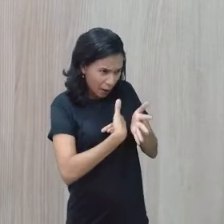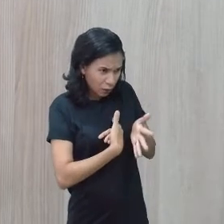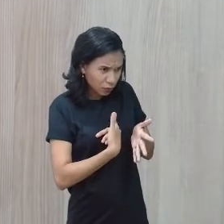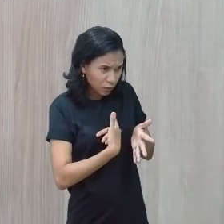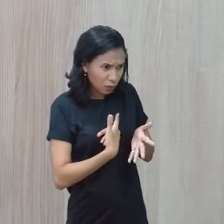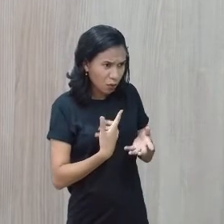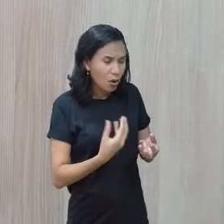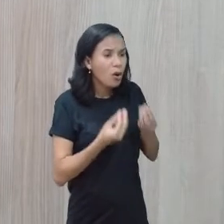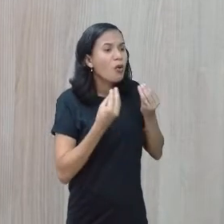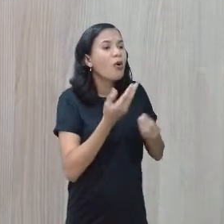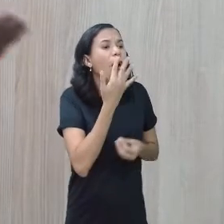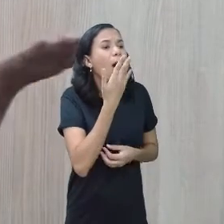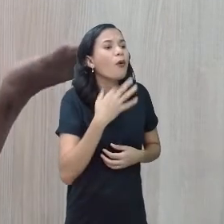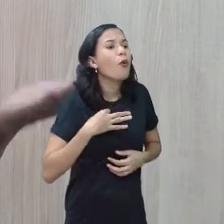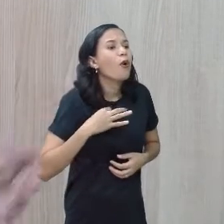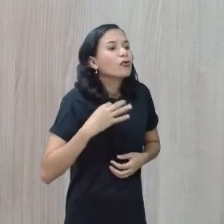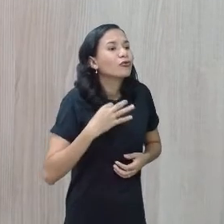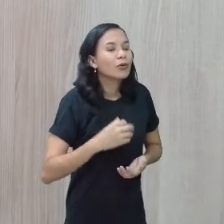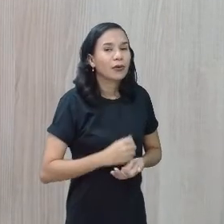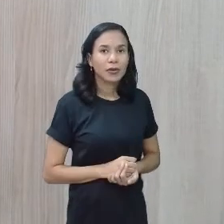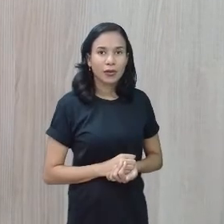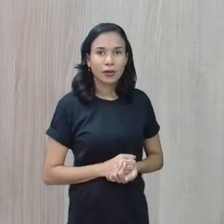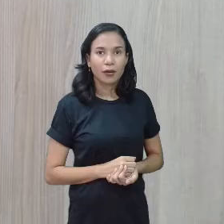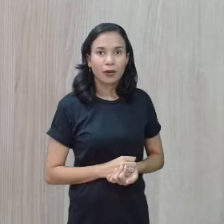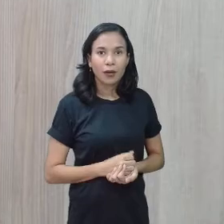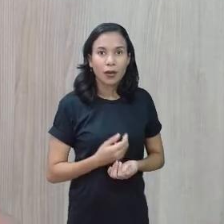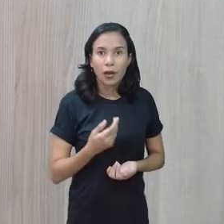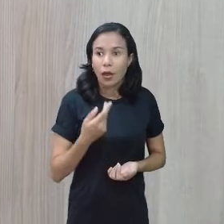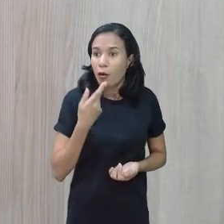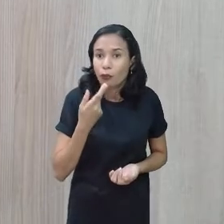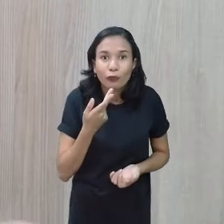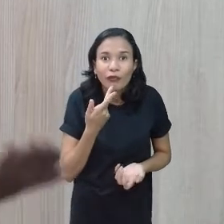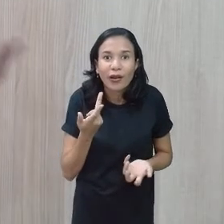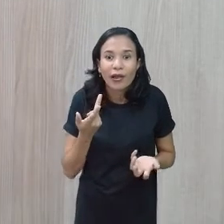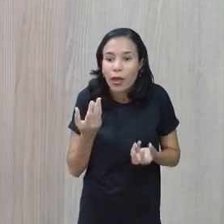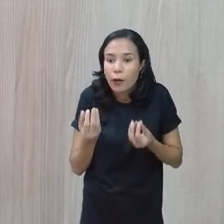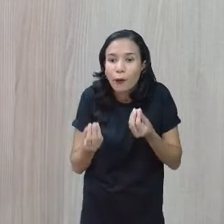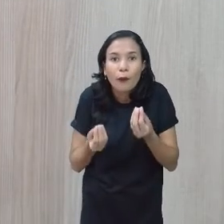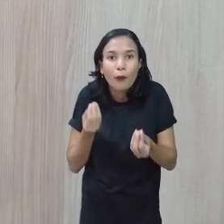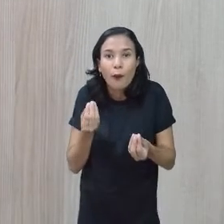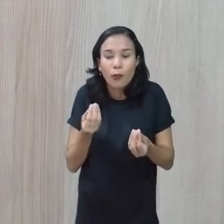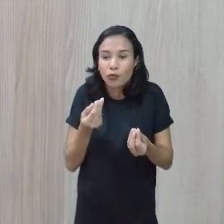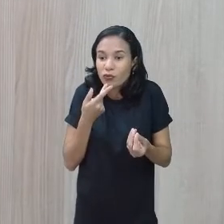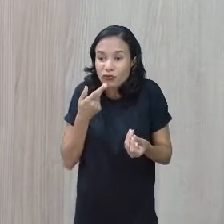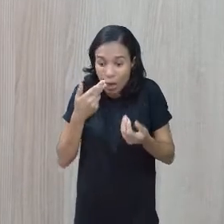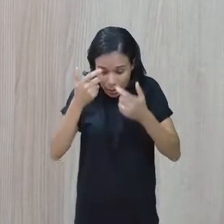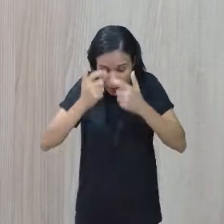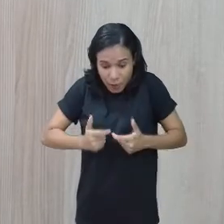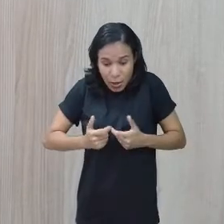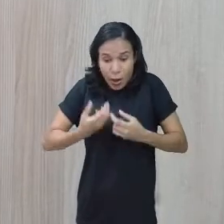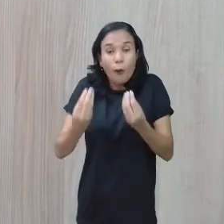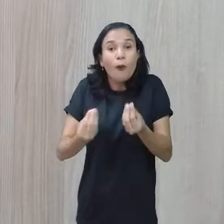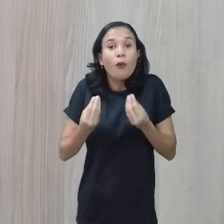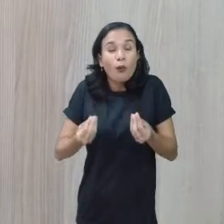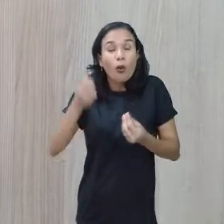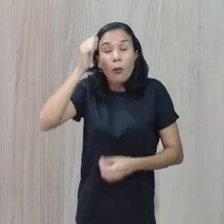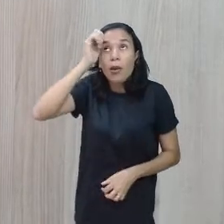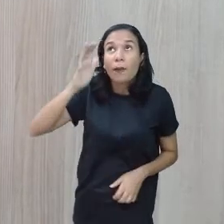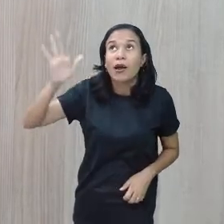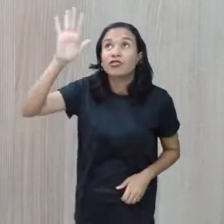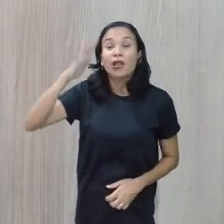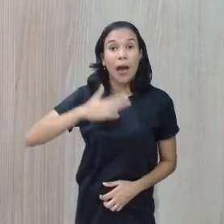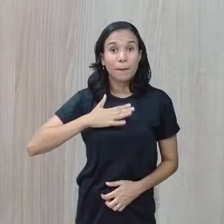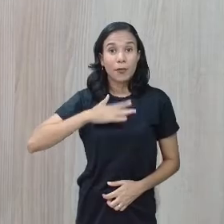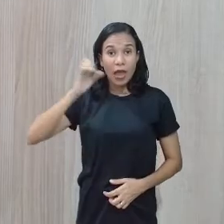é a cor da sua camisa. Eu não tinha me apresentado ainda a ele, então ele não sabia como é que eu estava, qual era o meu estado, como é que ele ia me ver naquele dia. Então são